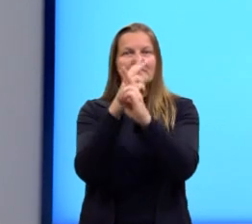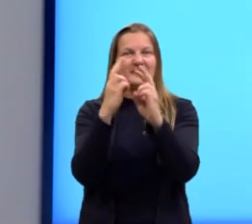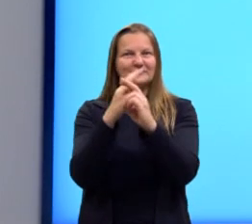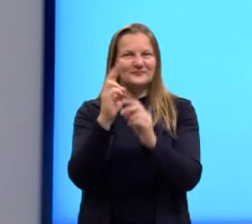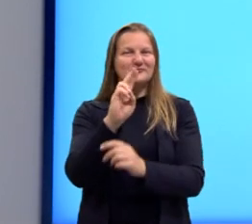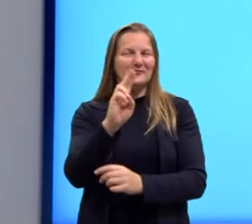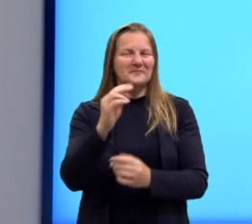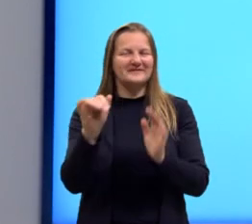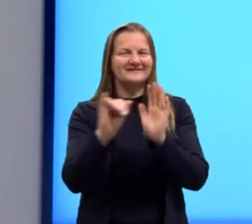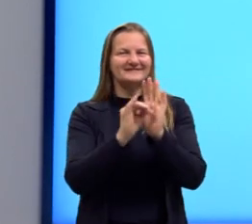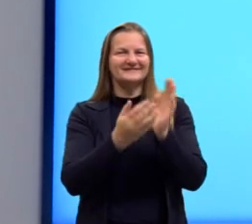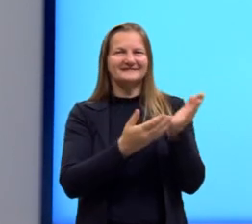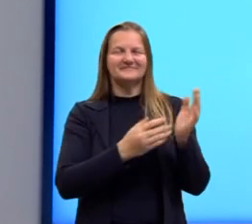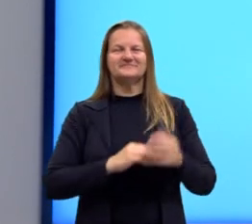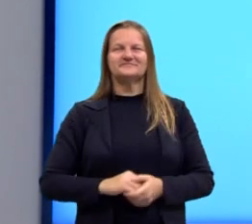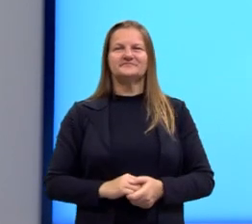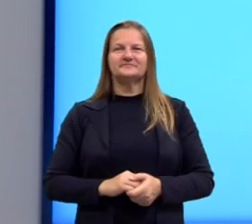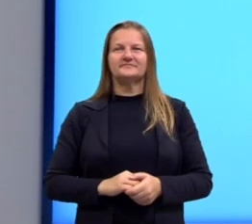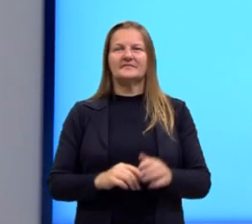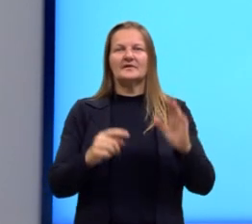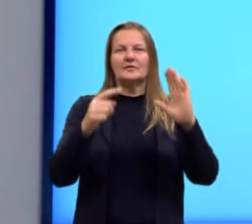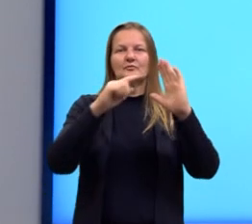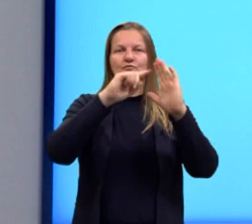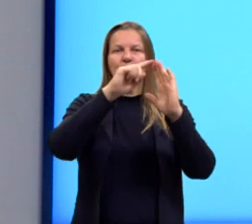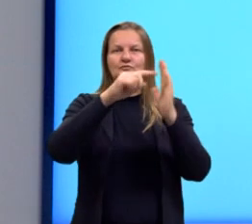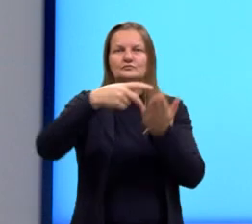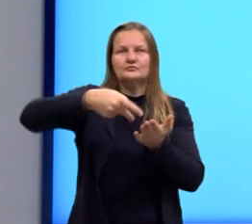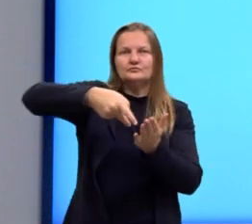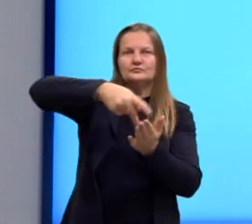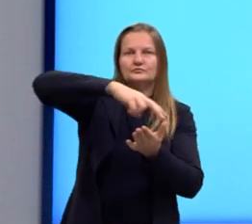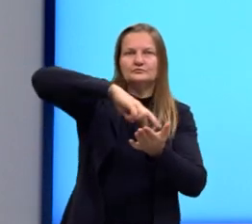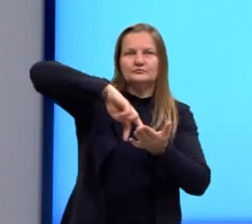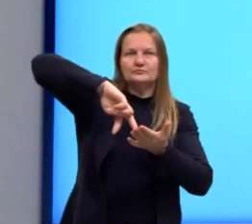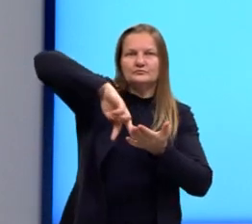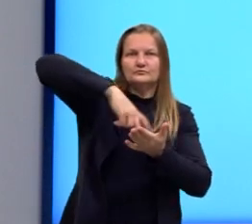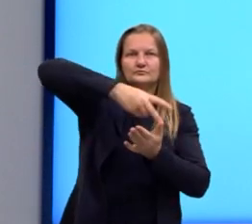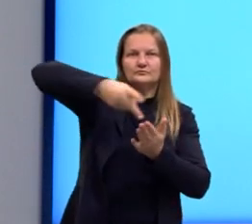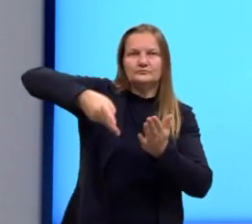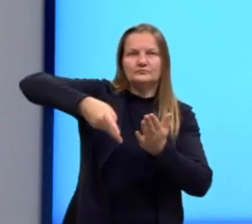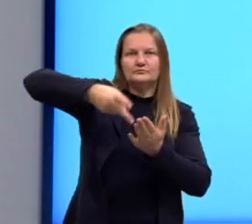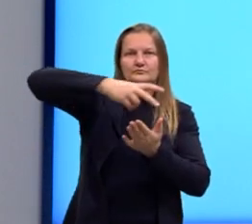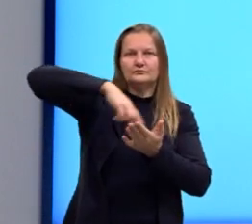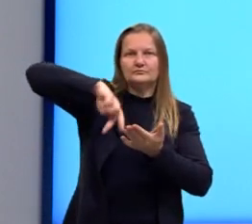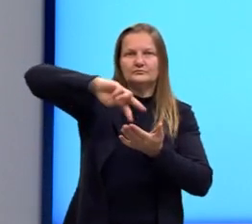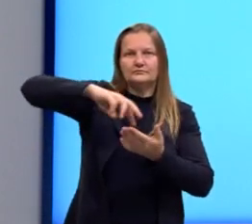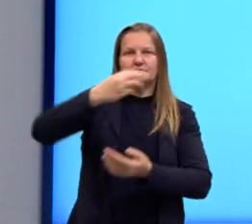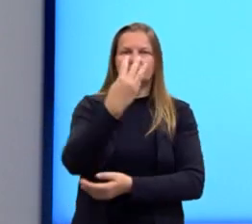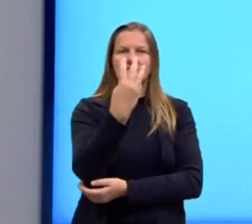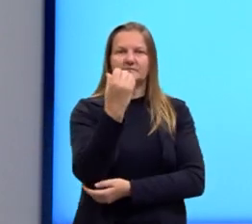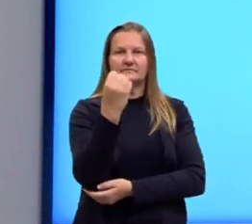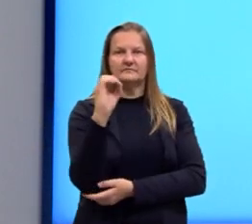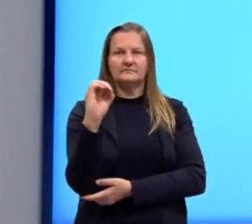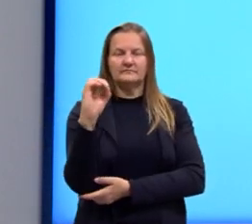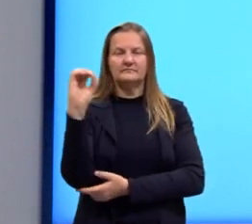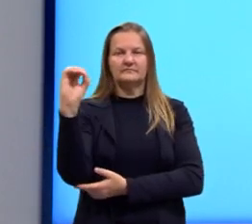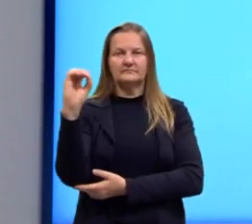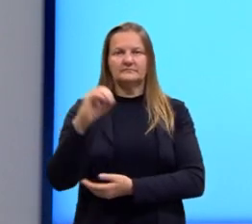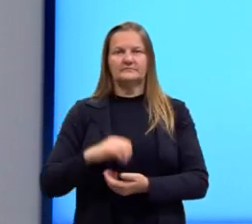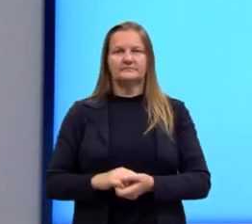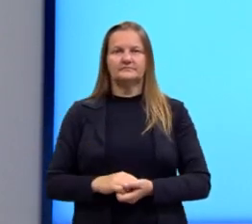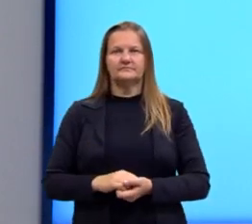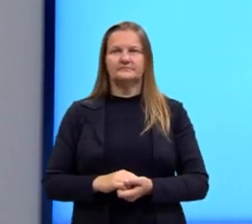eu coloquei uma circunferência então e marquei os 360 graus dessa circunferência